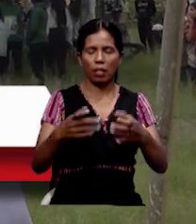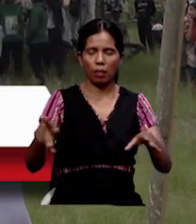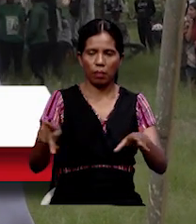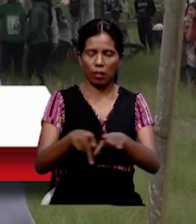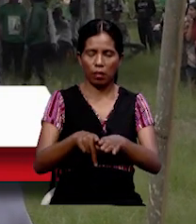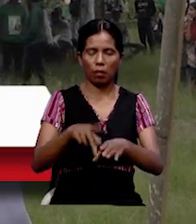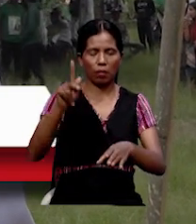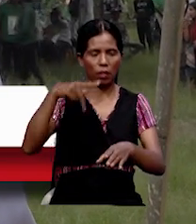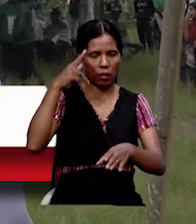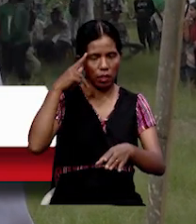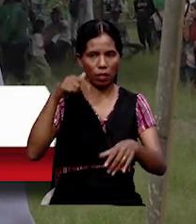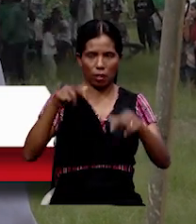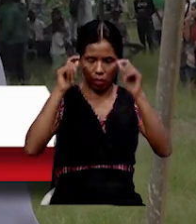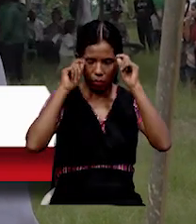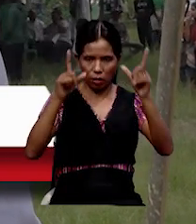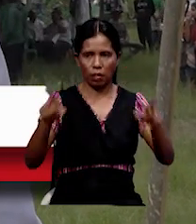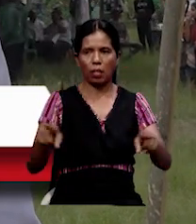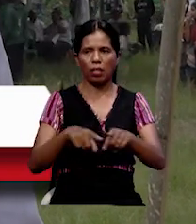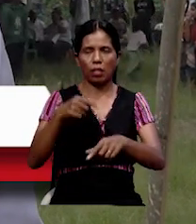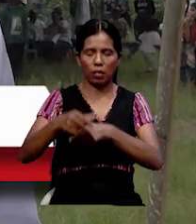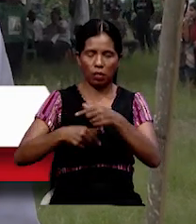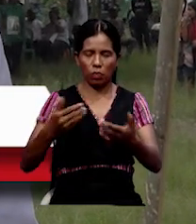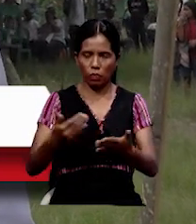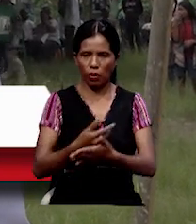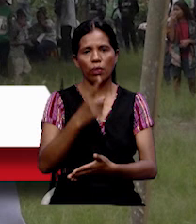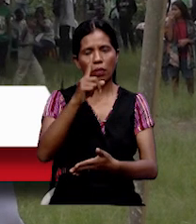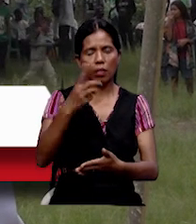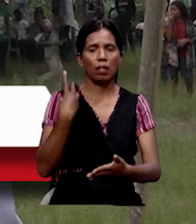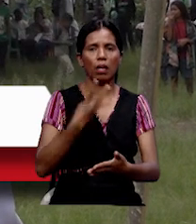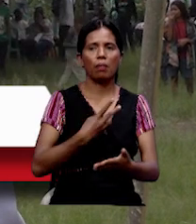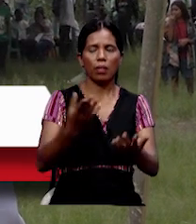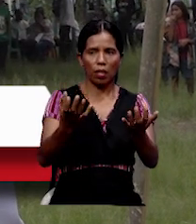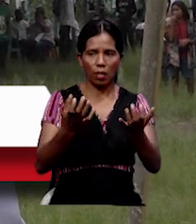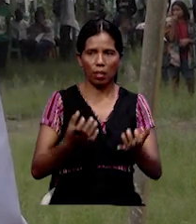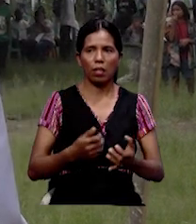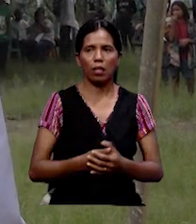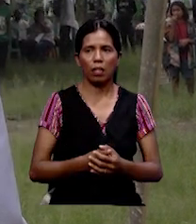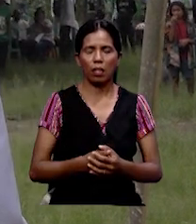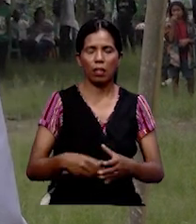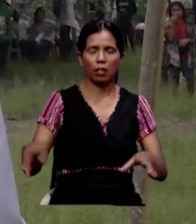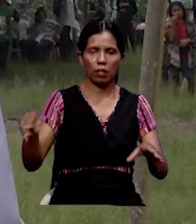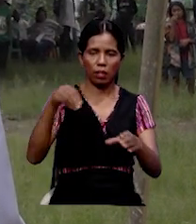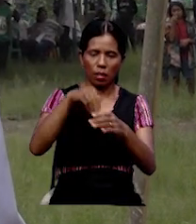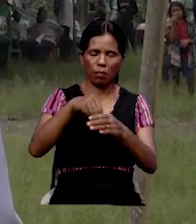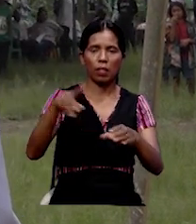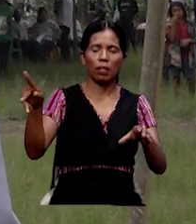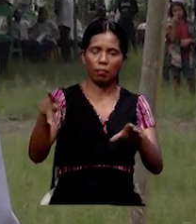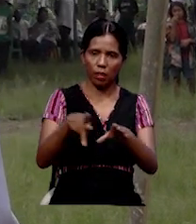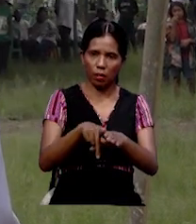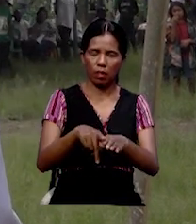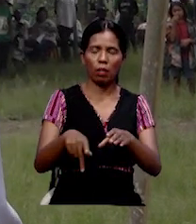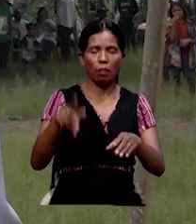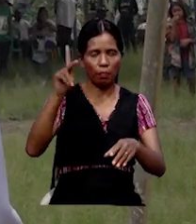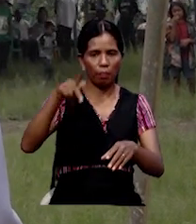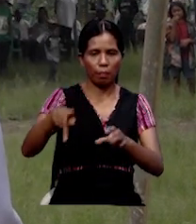existi bara ke Timor Leste aben duar jira sang fomida ami hakaraka inclina gau atu envolo ia partido politiko